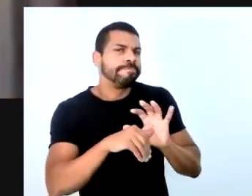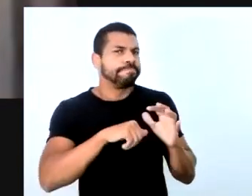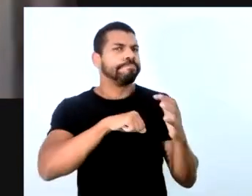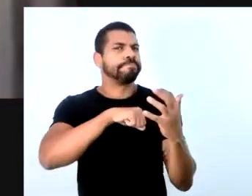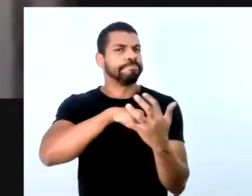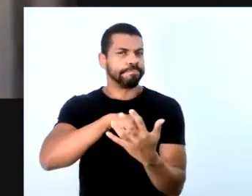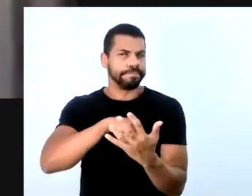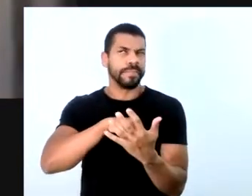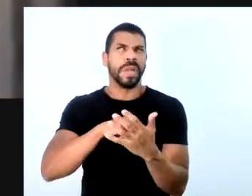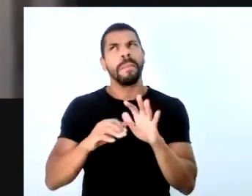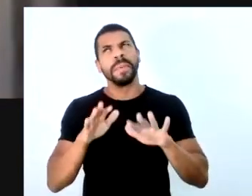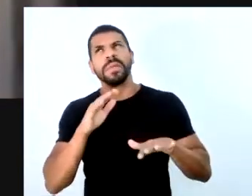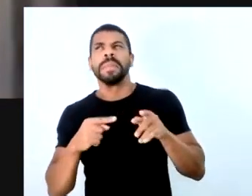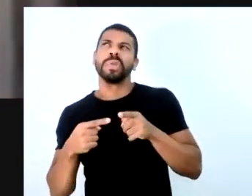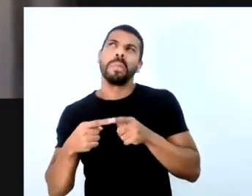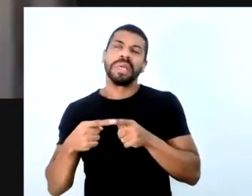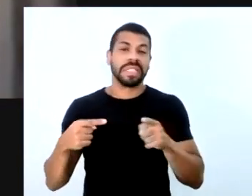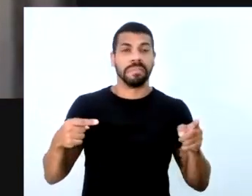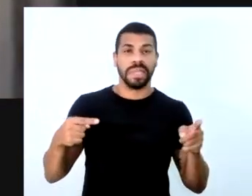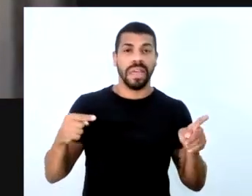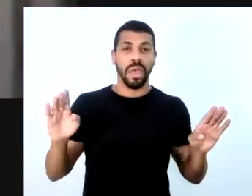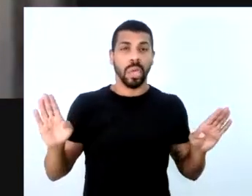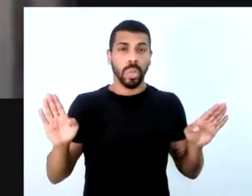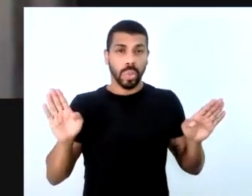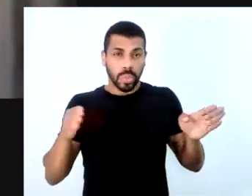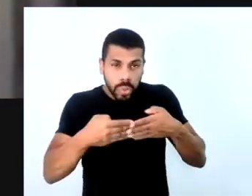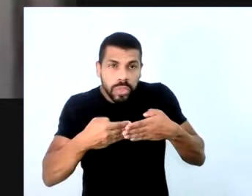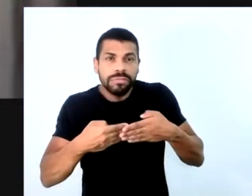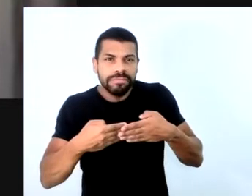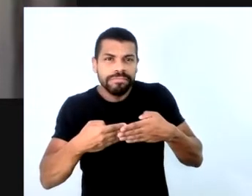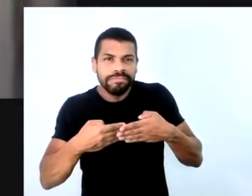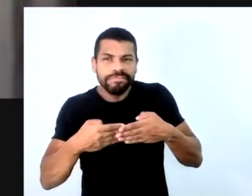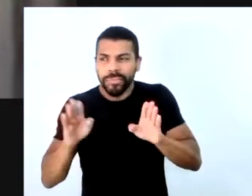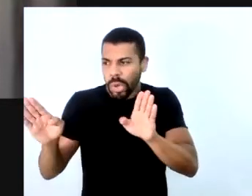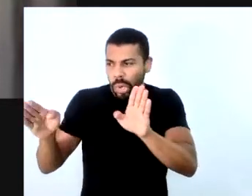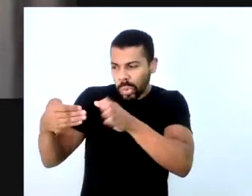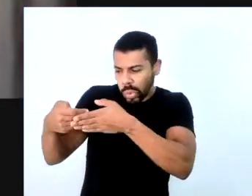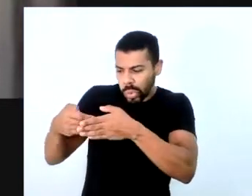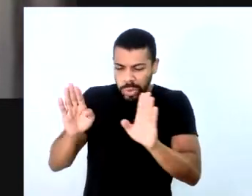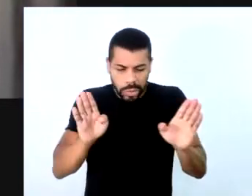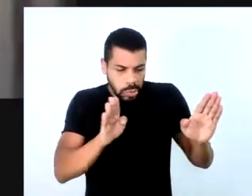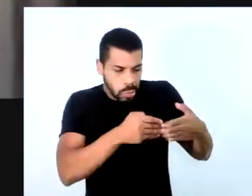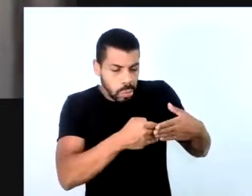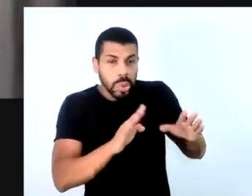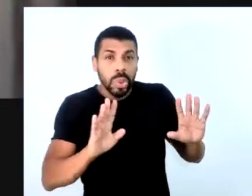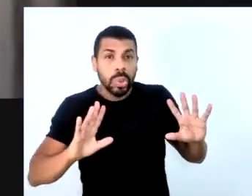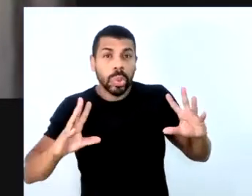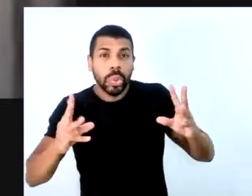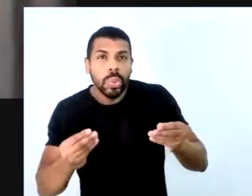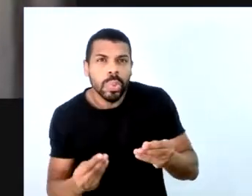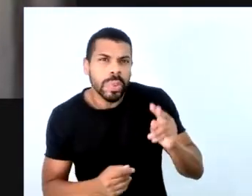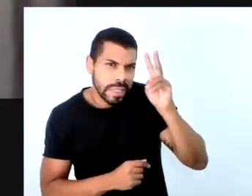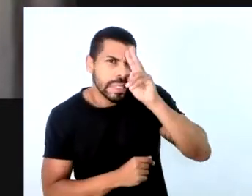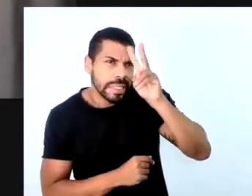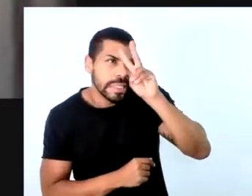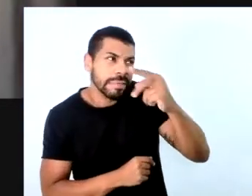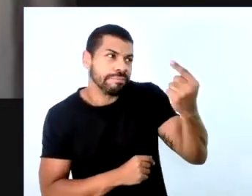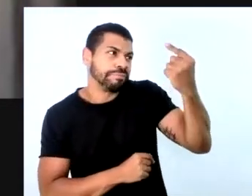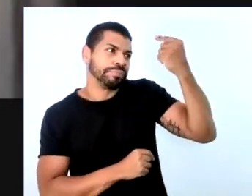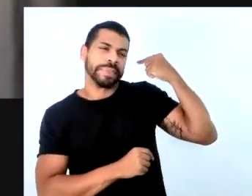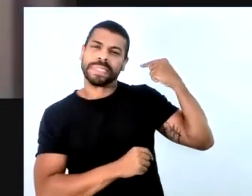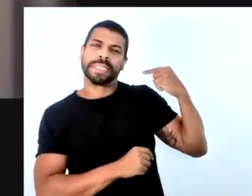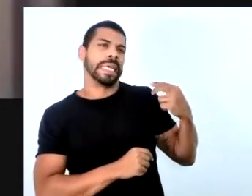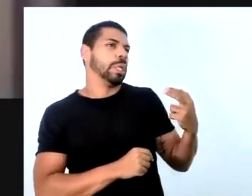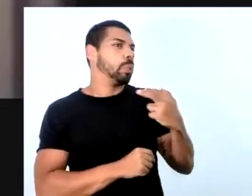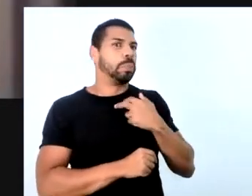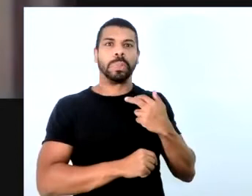E aí, quando eu cheguei em Recife, né, uma semana depois, lockdown. E eu tinha uma série para